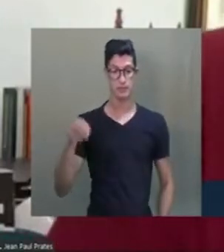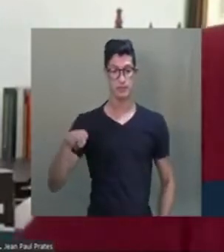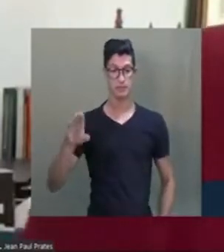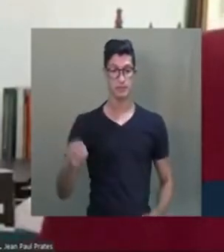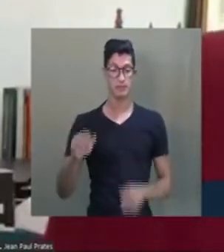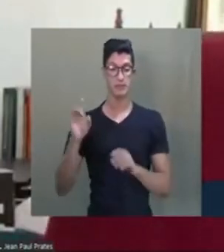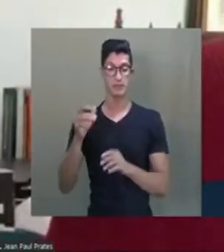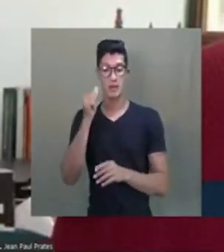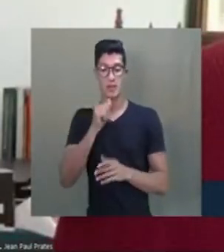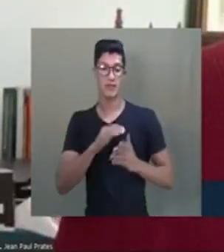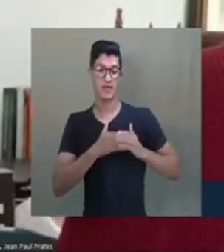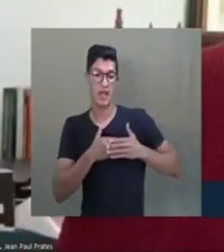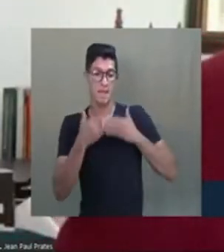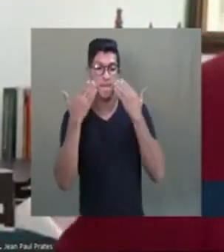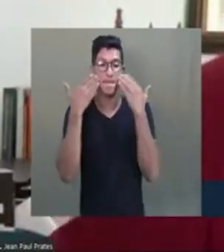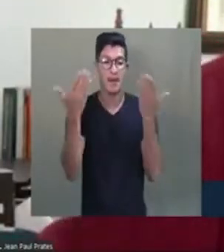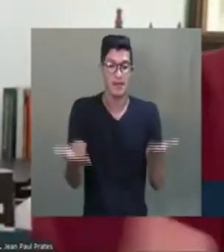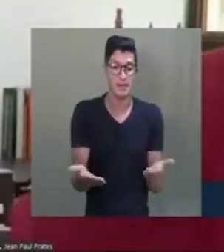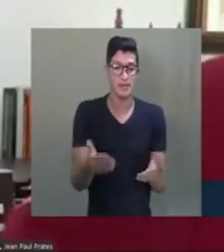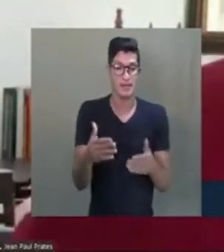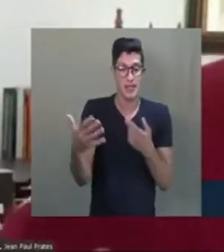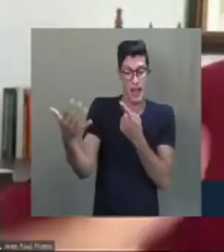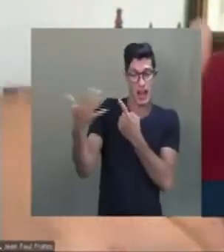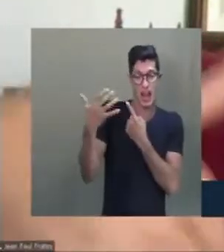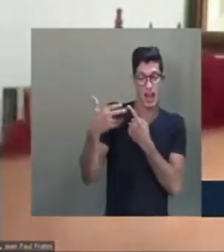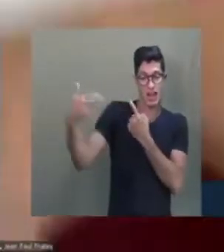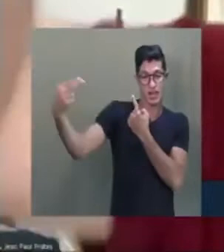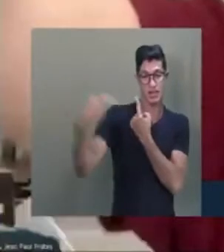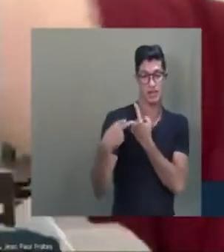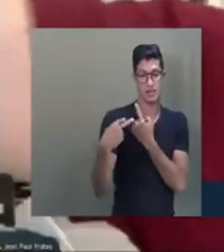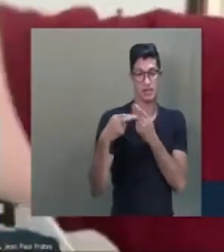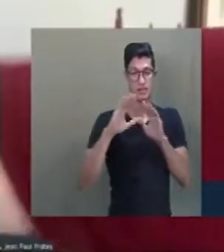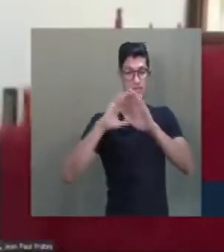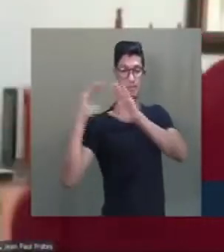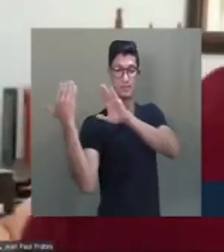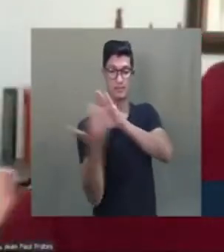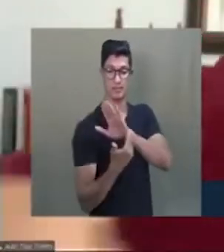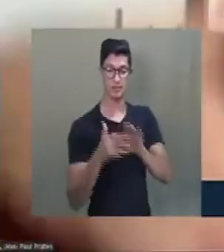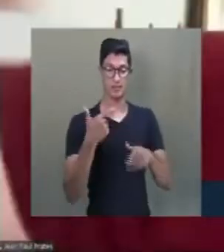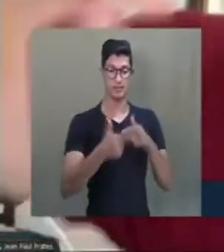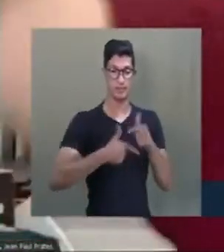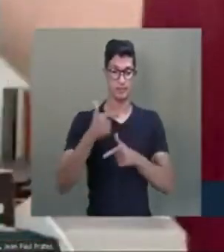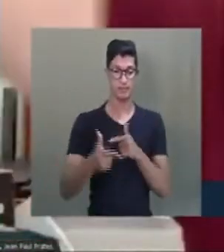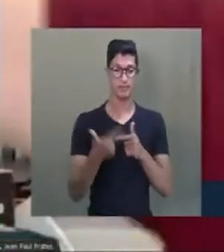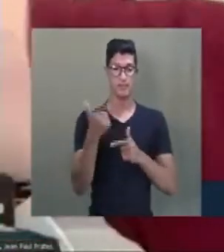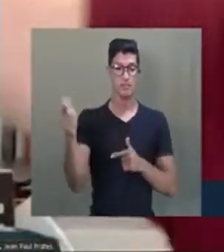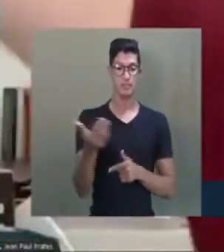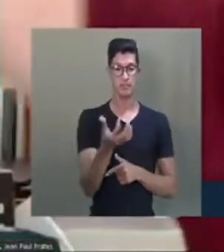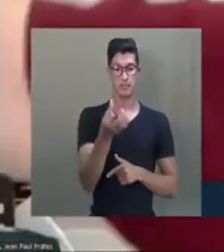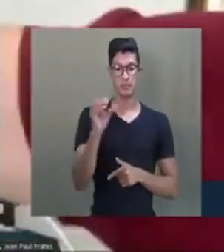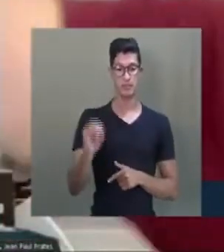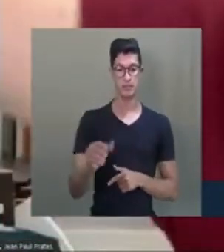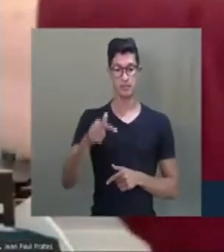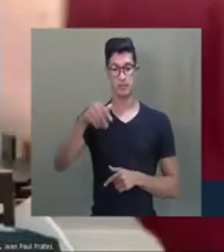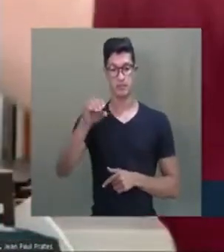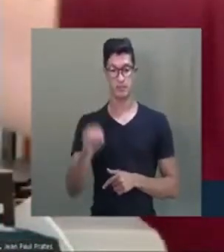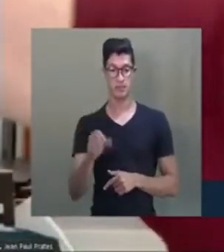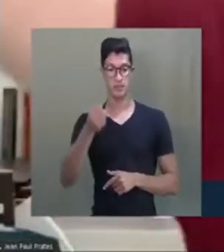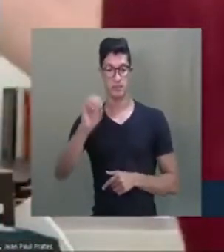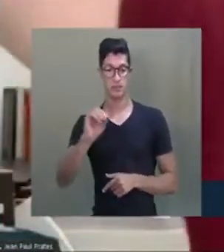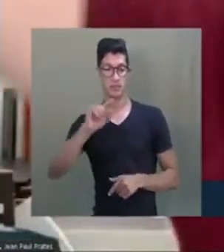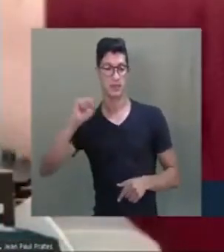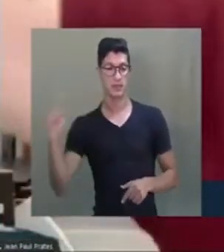mulher não fique exposta, não fique tensionada pelo fato de estar no meio do ambiente das outras 60, 70, 80,